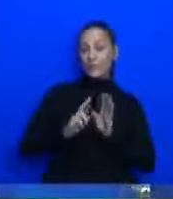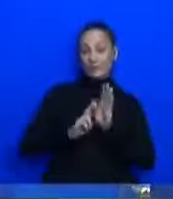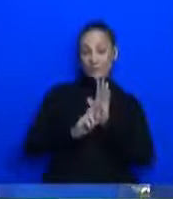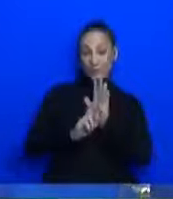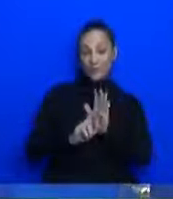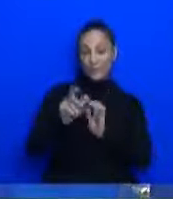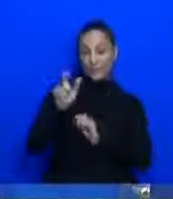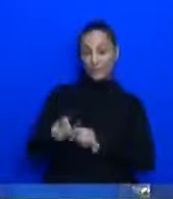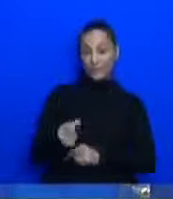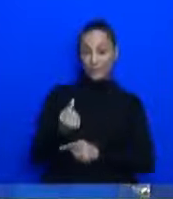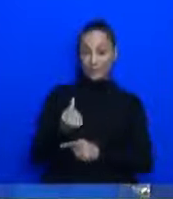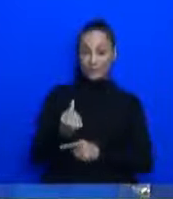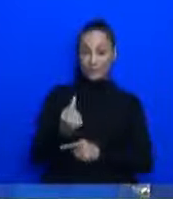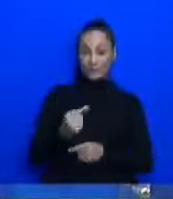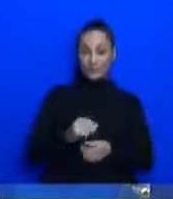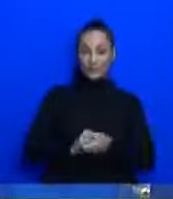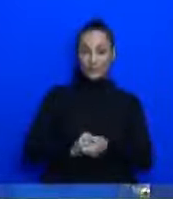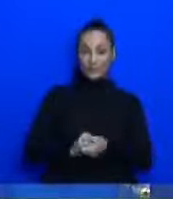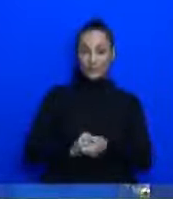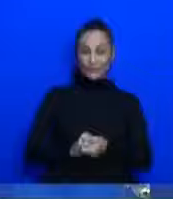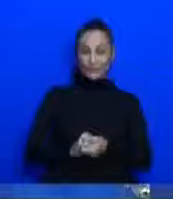coluna número 1.